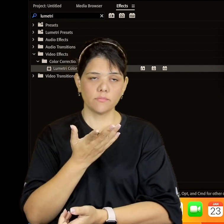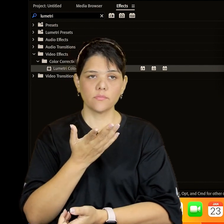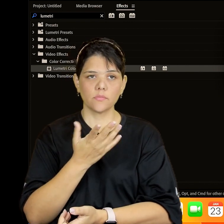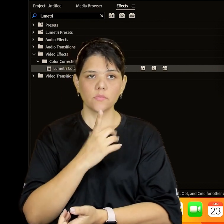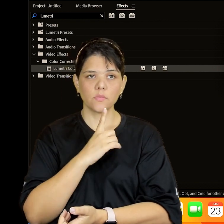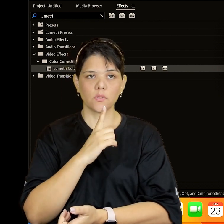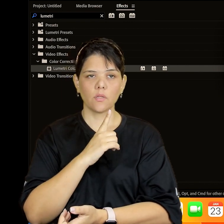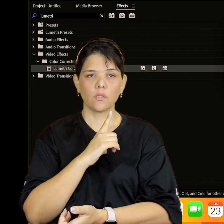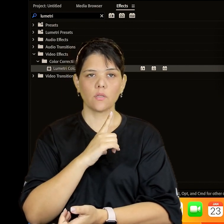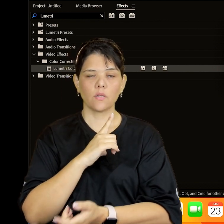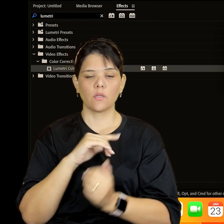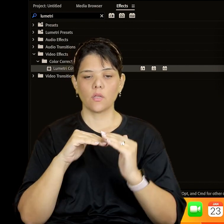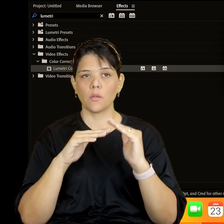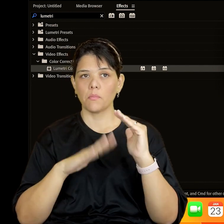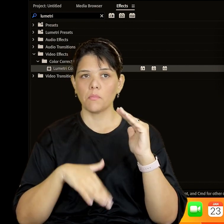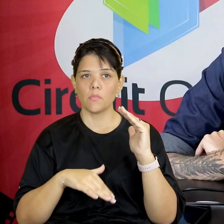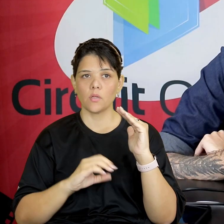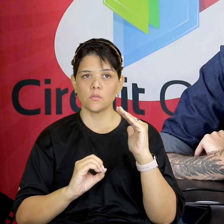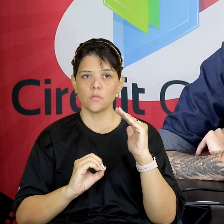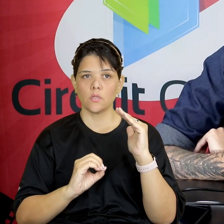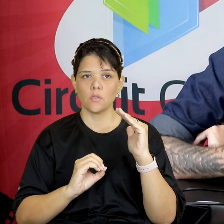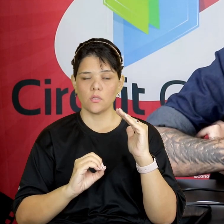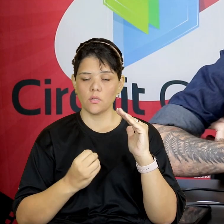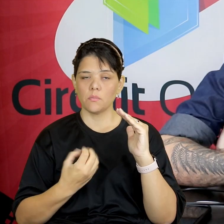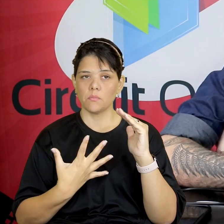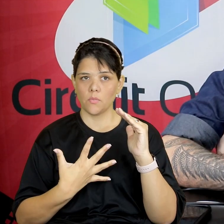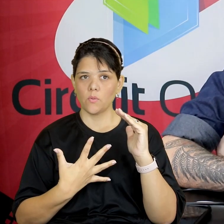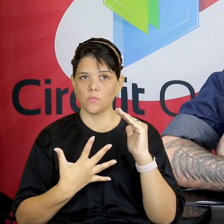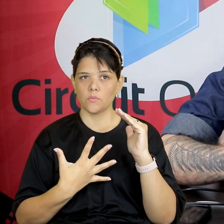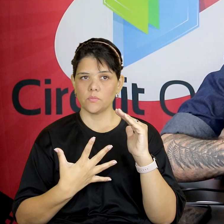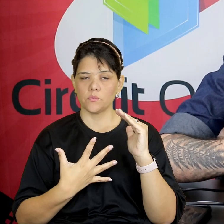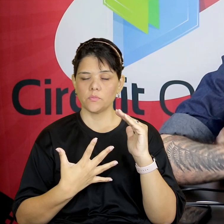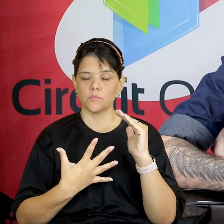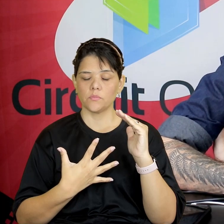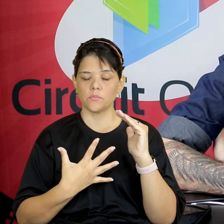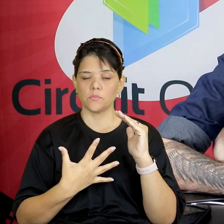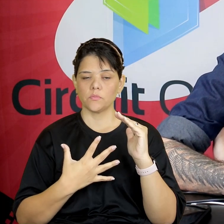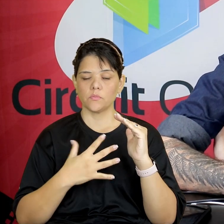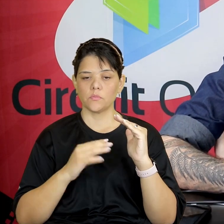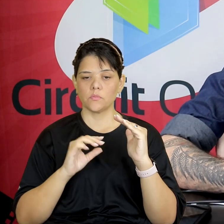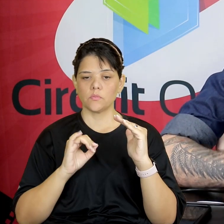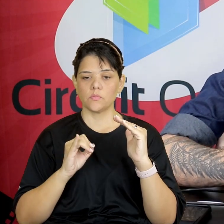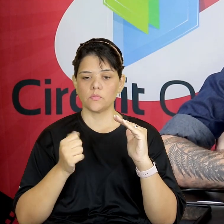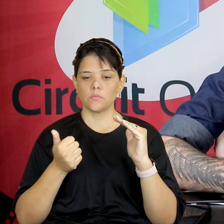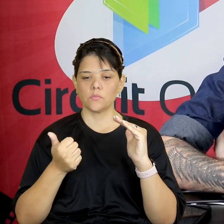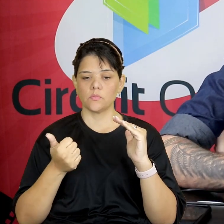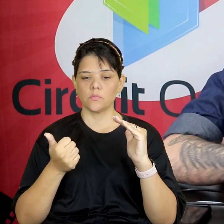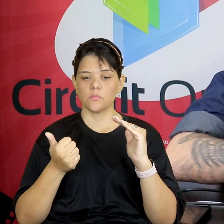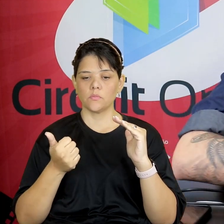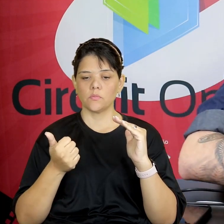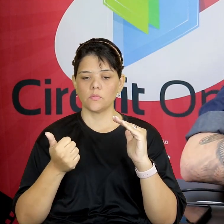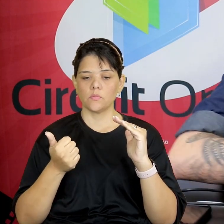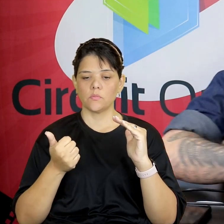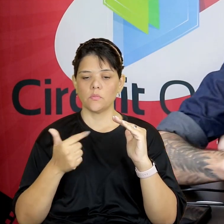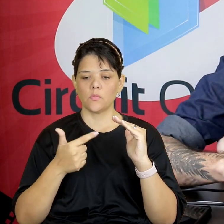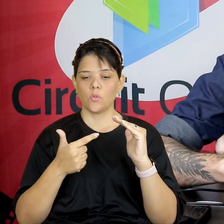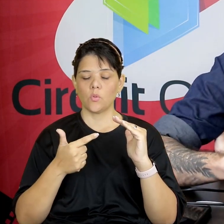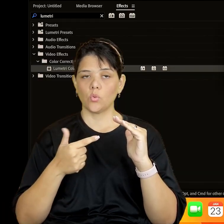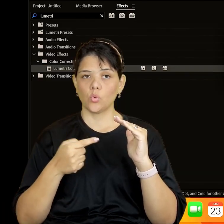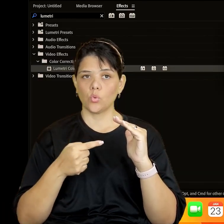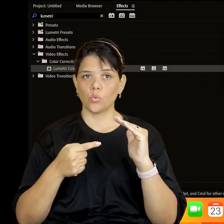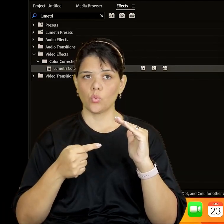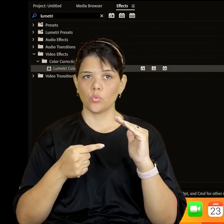menos abaixo de 0 não é ruim, é bom. Tranquilo? Então, estava batendo em menos 12, eu quero que ele chegue em 10. Então, eu dou menos